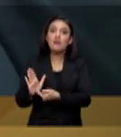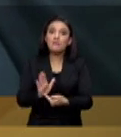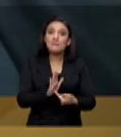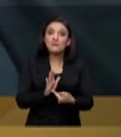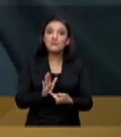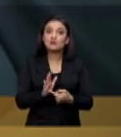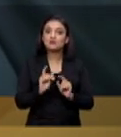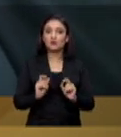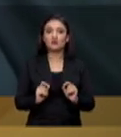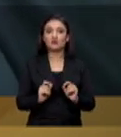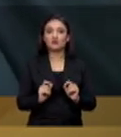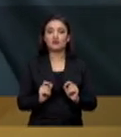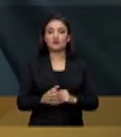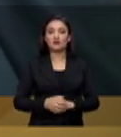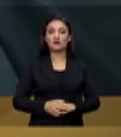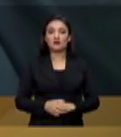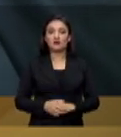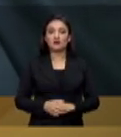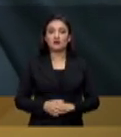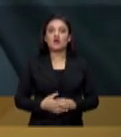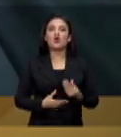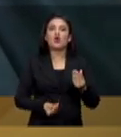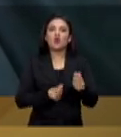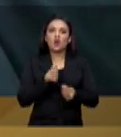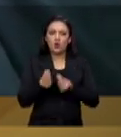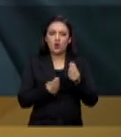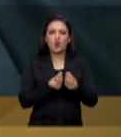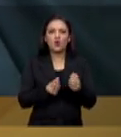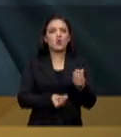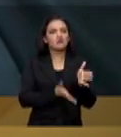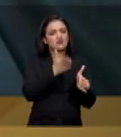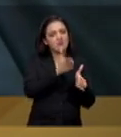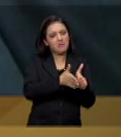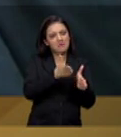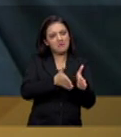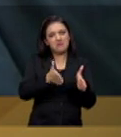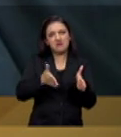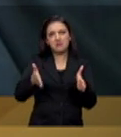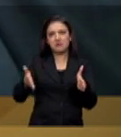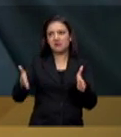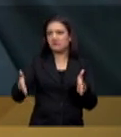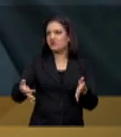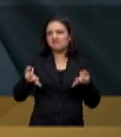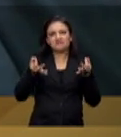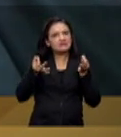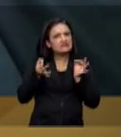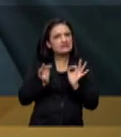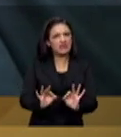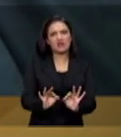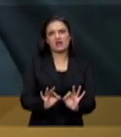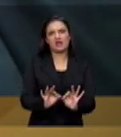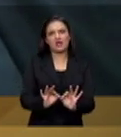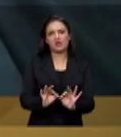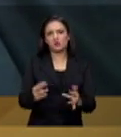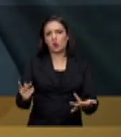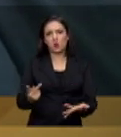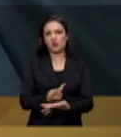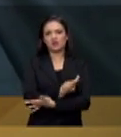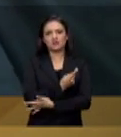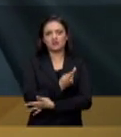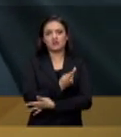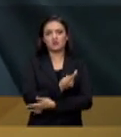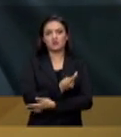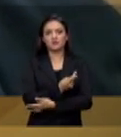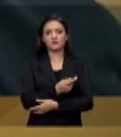absoluta correção do procedimento na condução deste processo, e que, de forma e